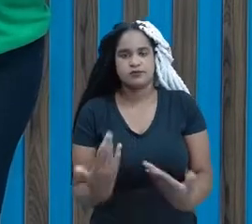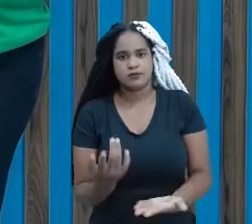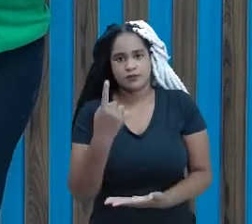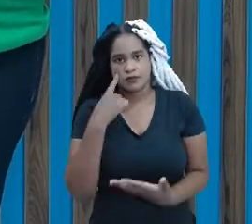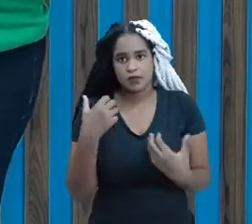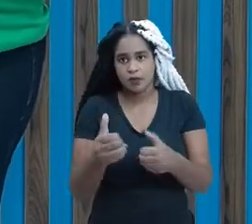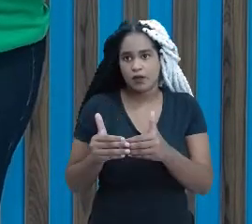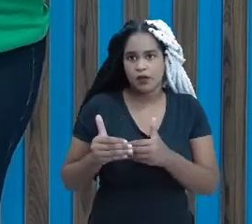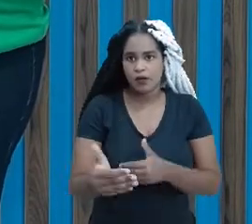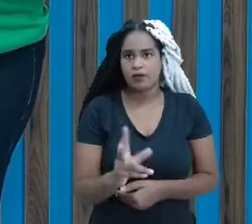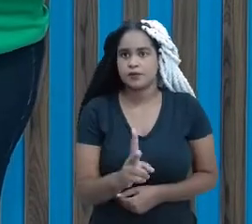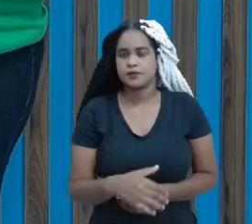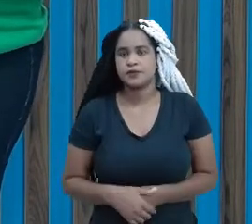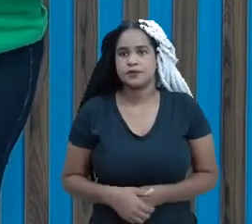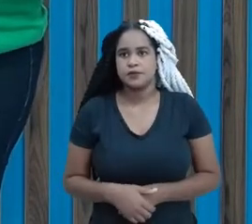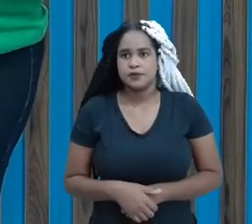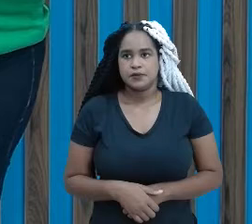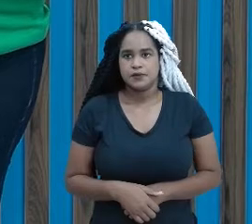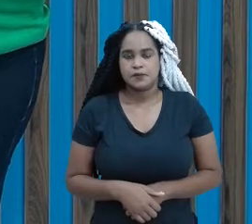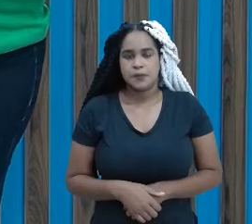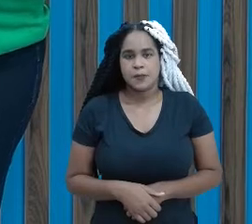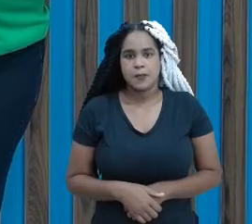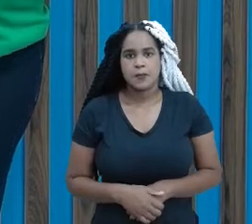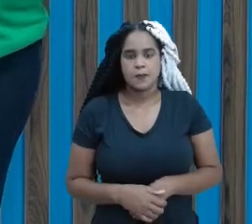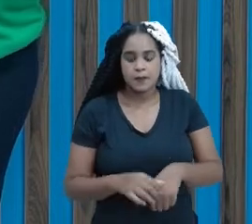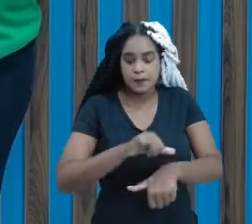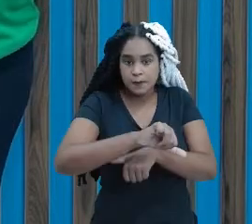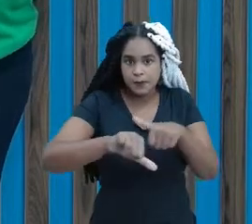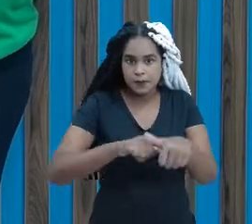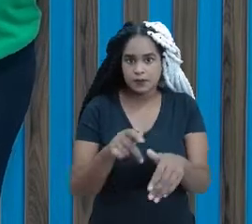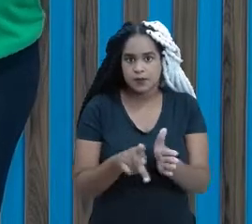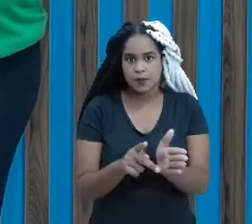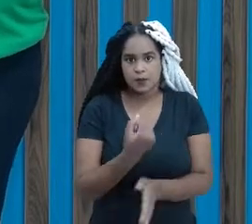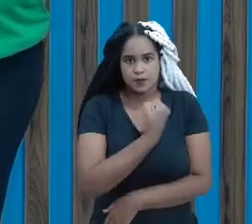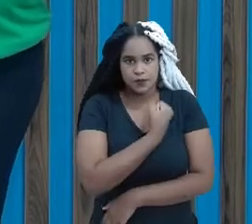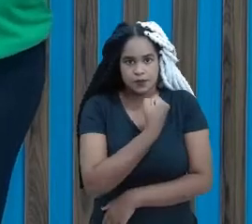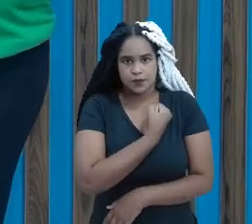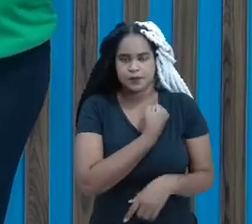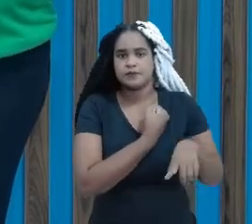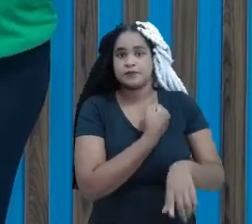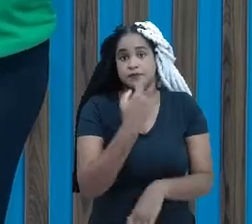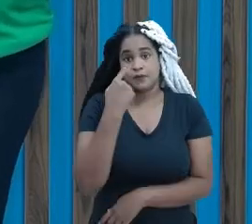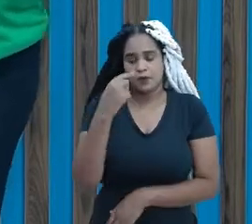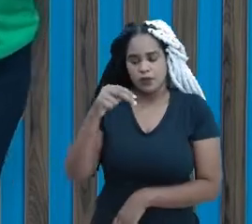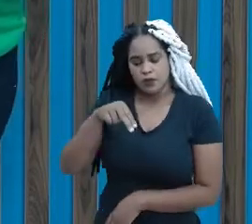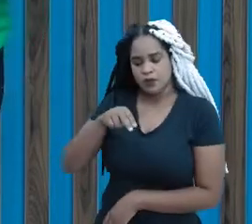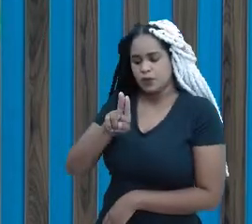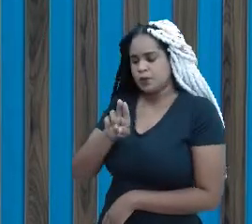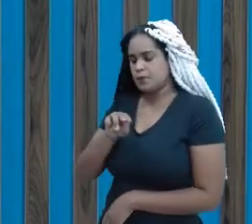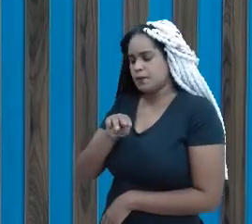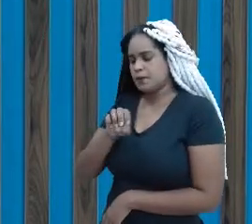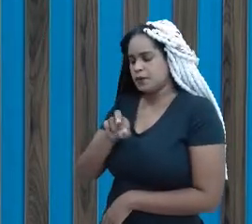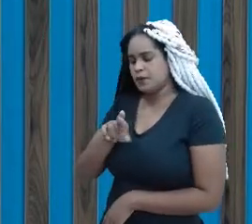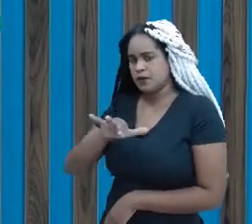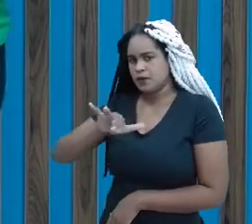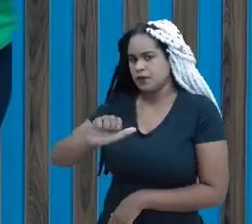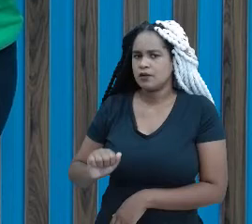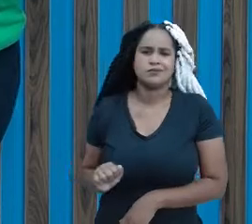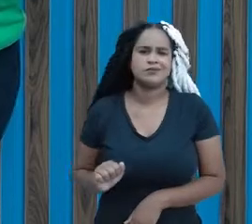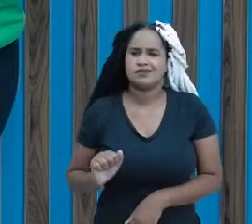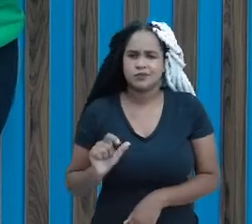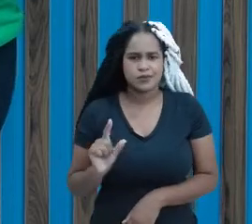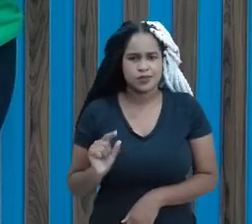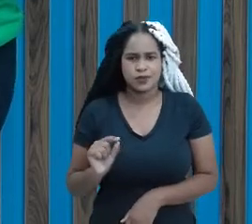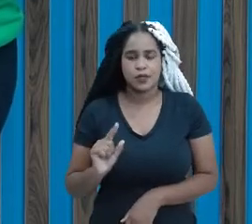Então, vamos seguir aqui. Mutações numéricas, olha só esse nome aí, né? Numérica, tem a ver